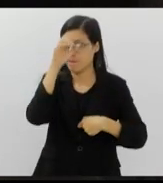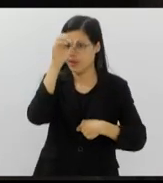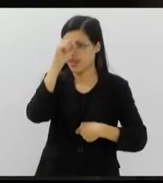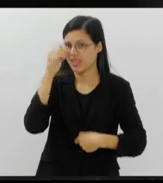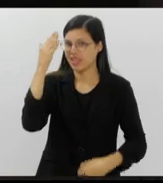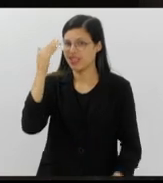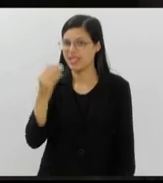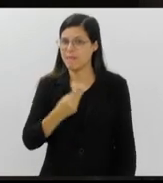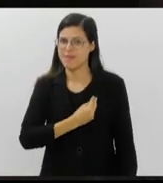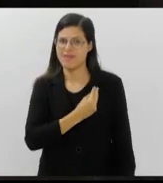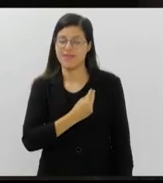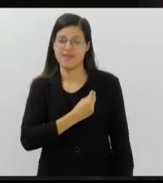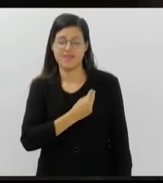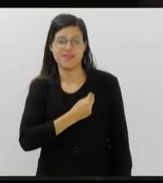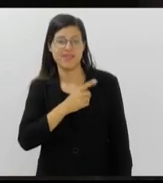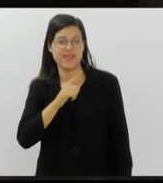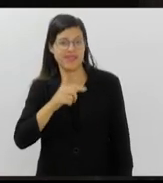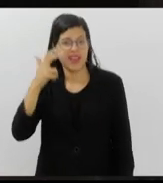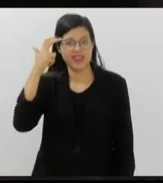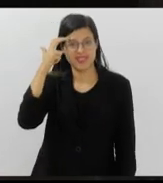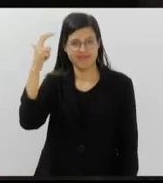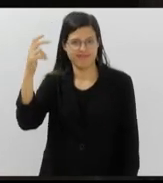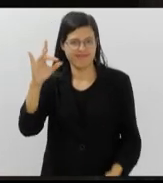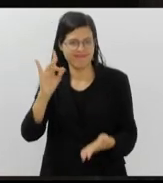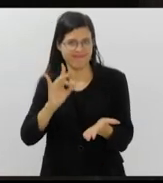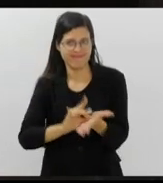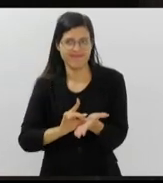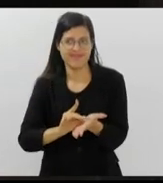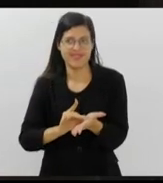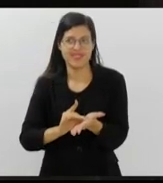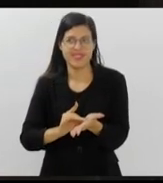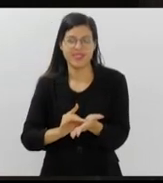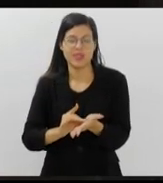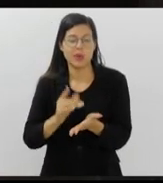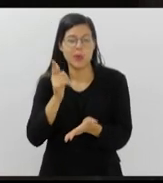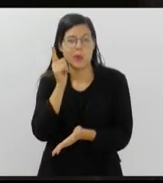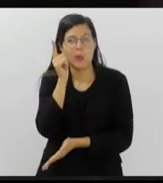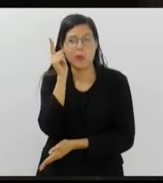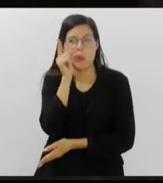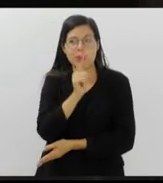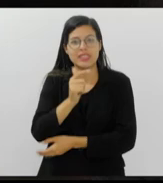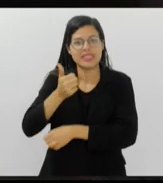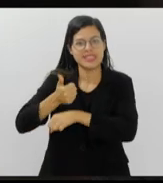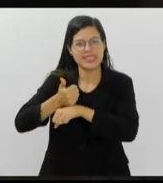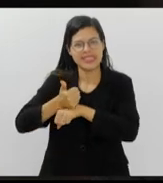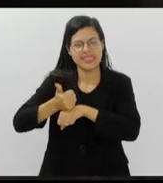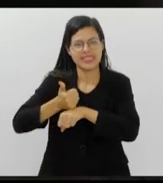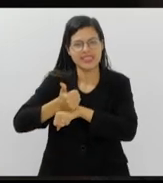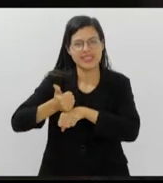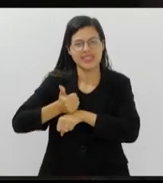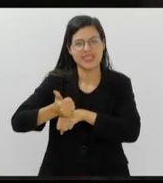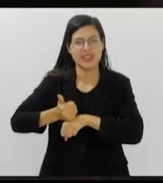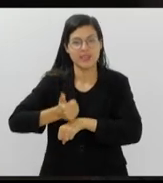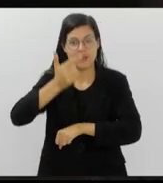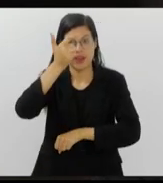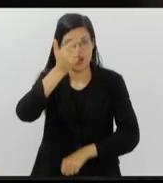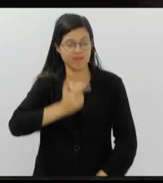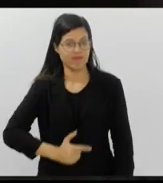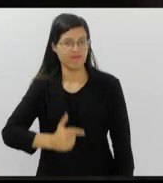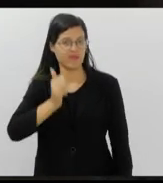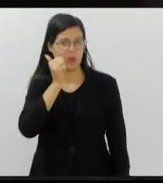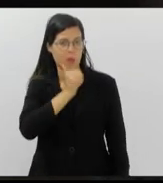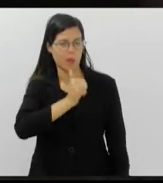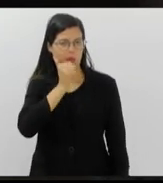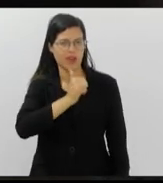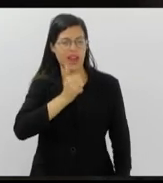grande sabedoria. Que eu possa dignificar minha condição de mulher,